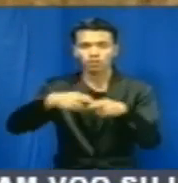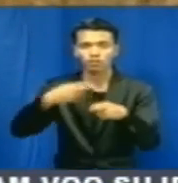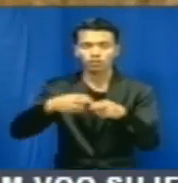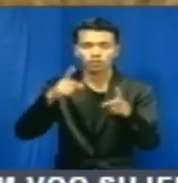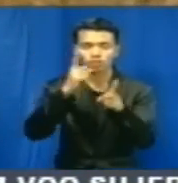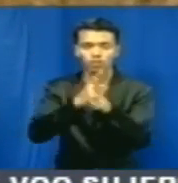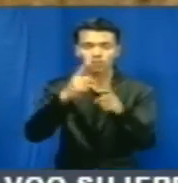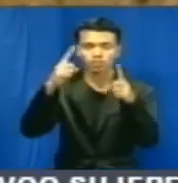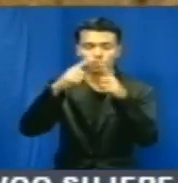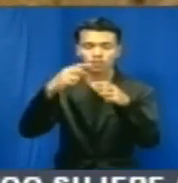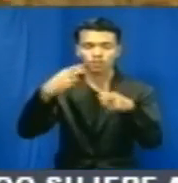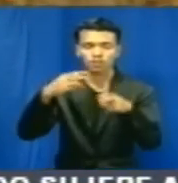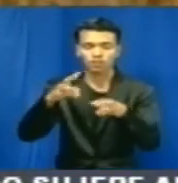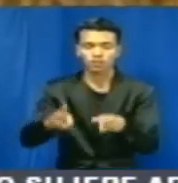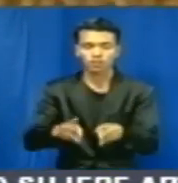estrada, o dia.